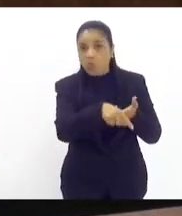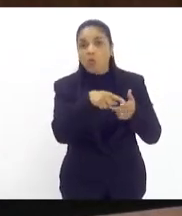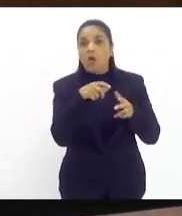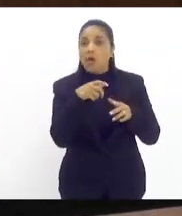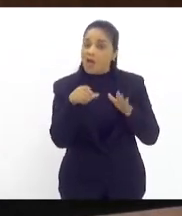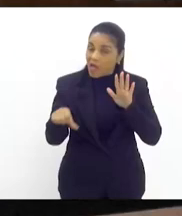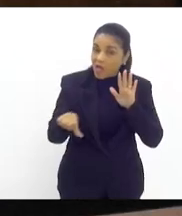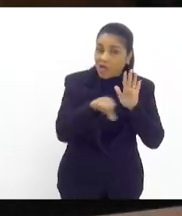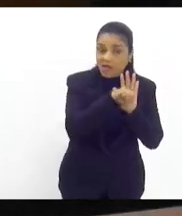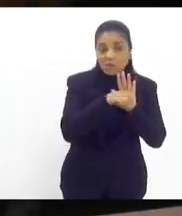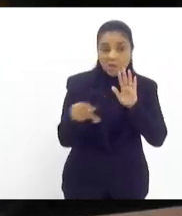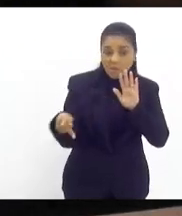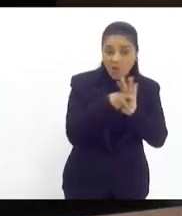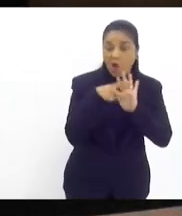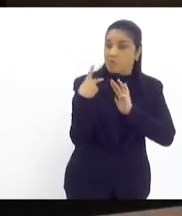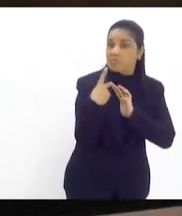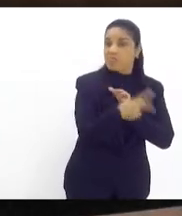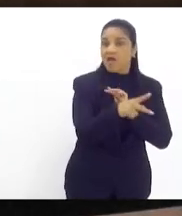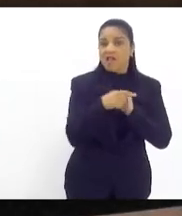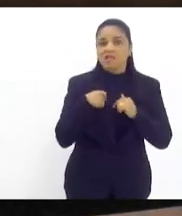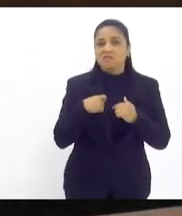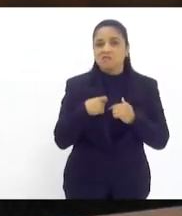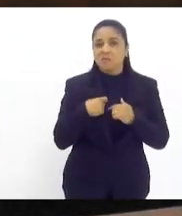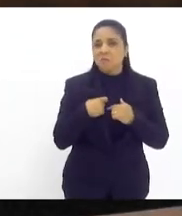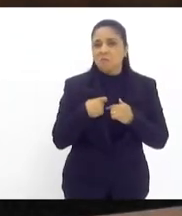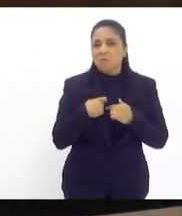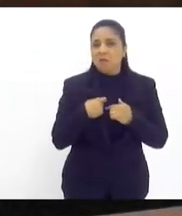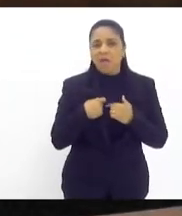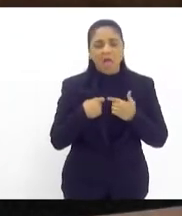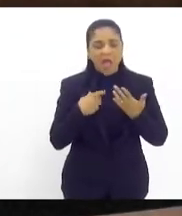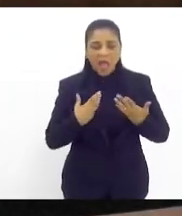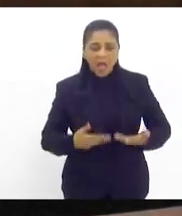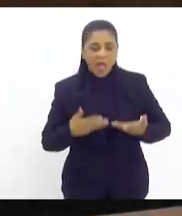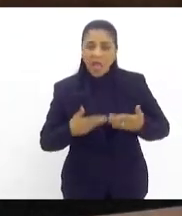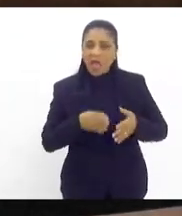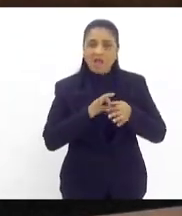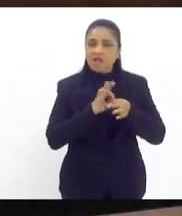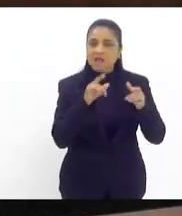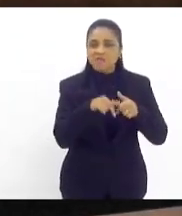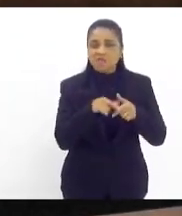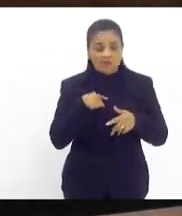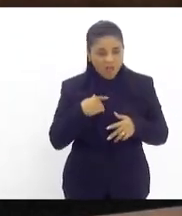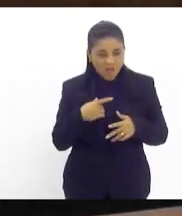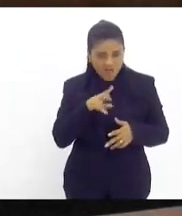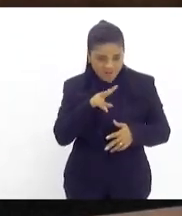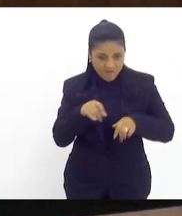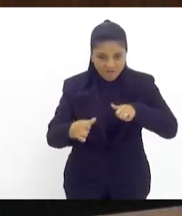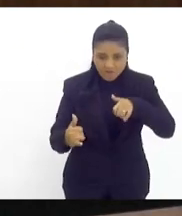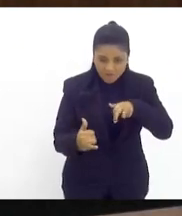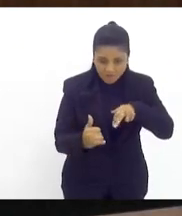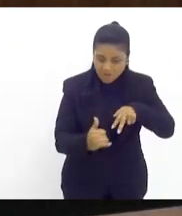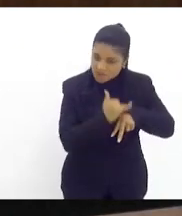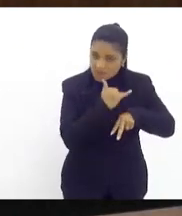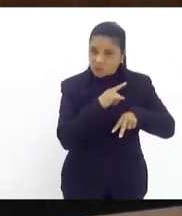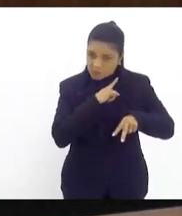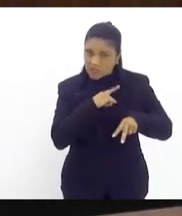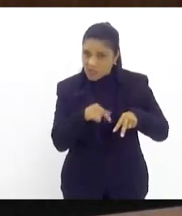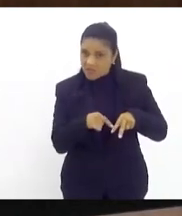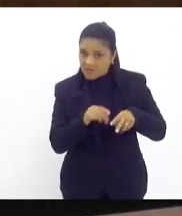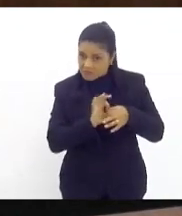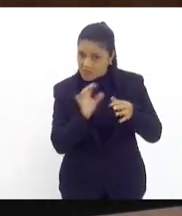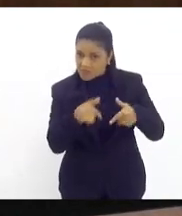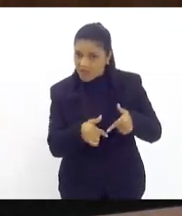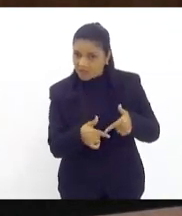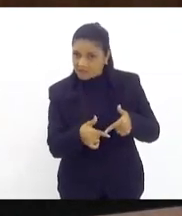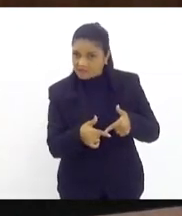país sem moleza sem refrigério porque não deram isso para suas vítimas é isso